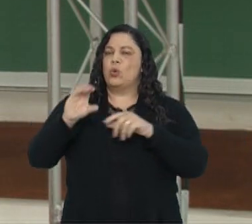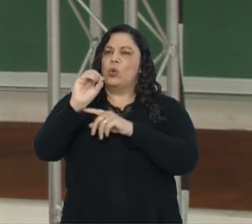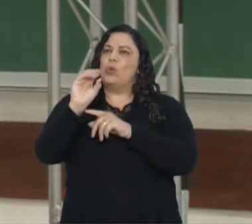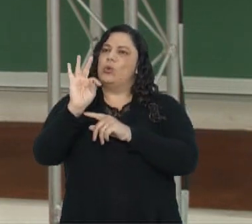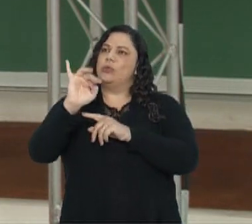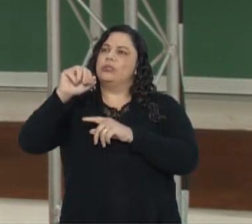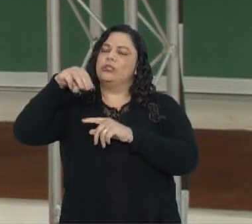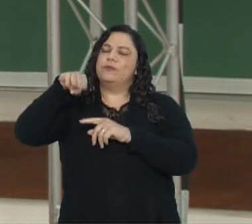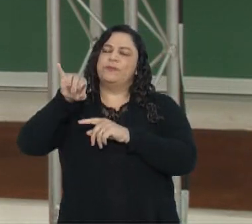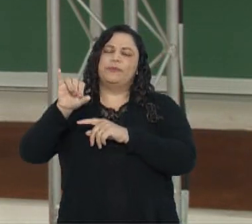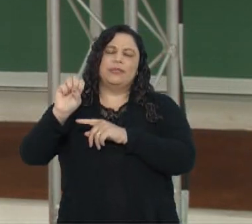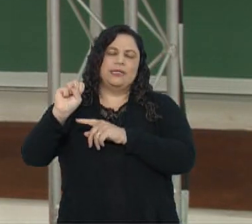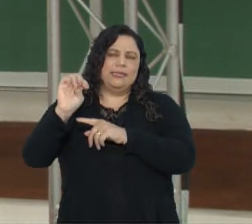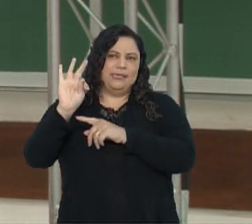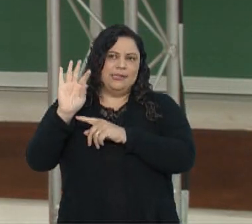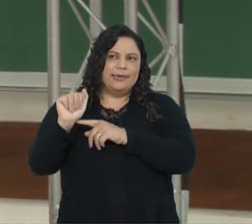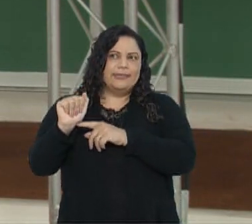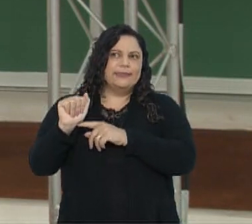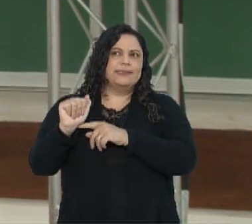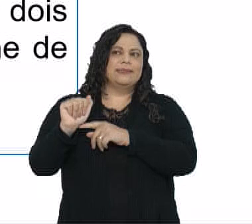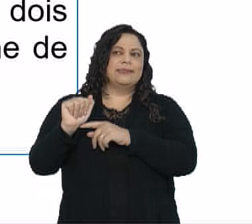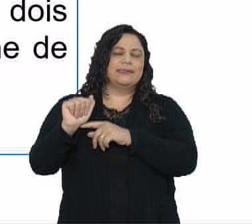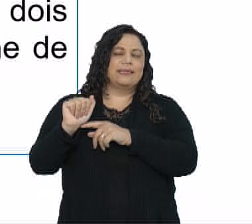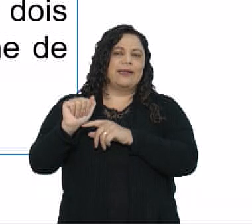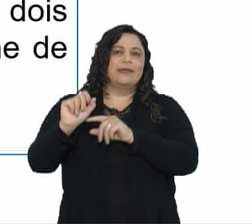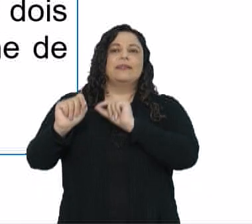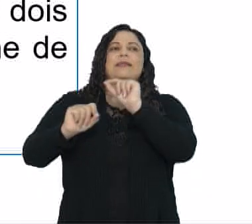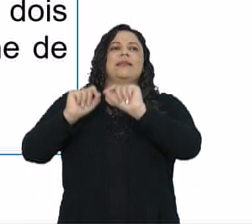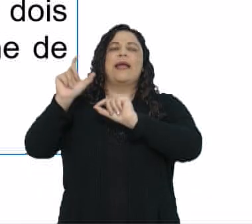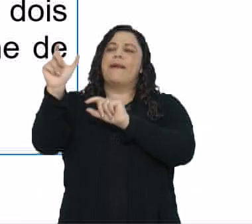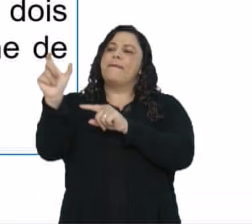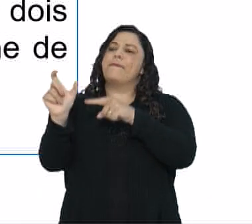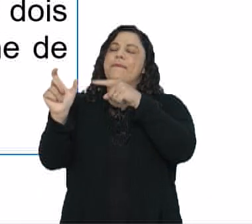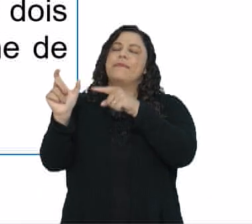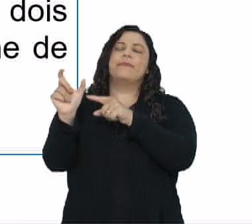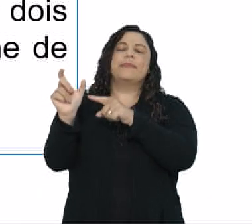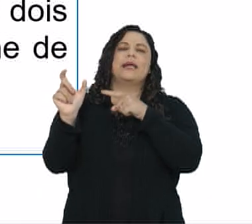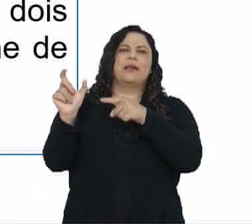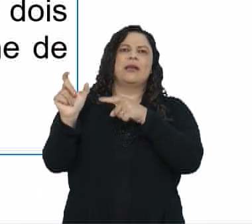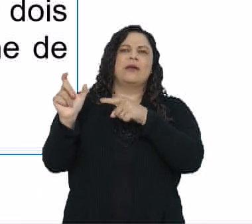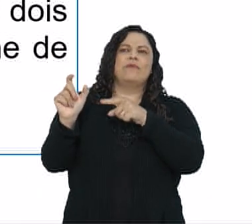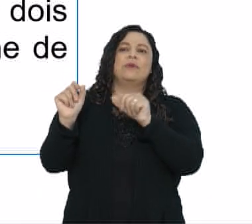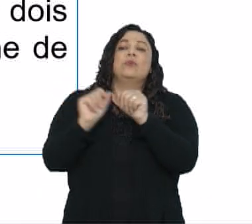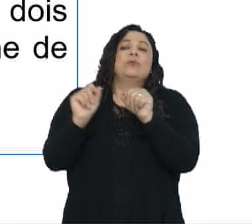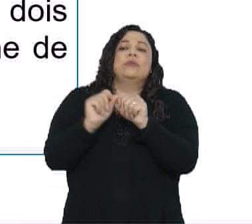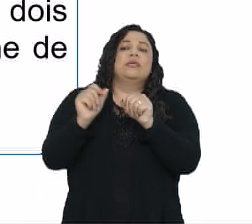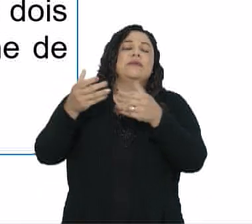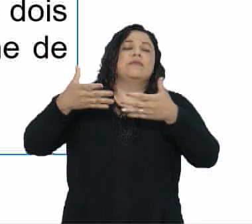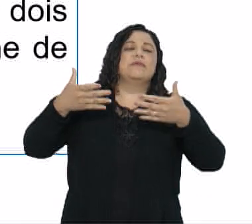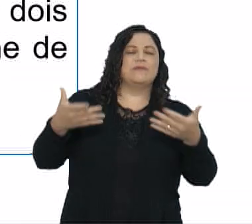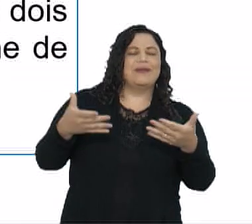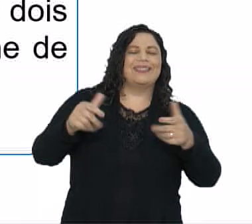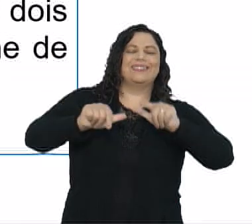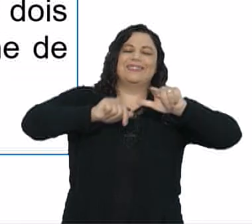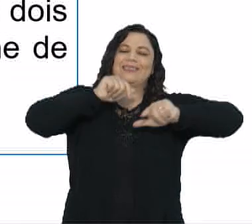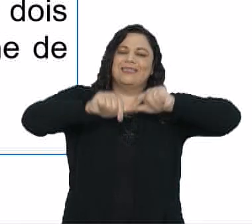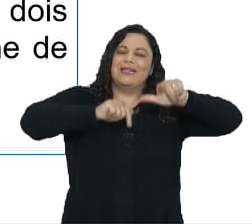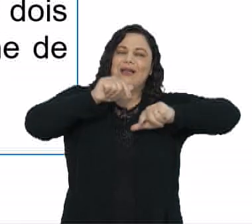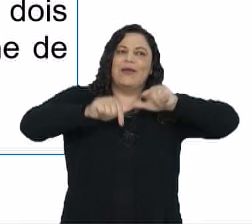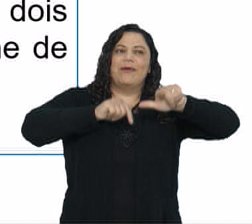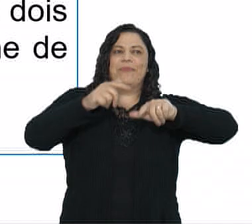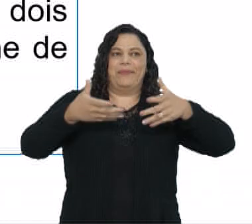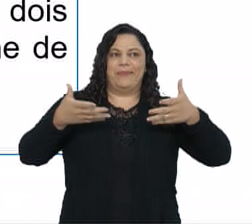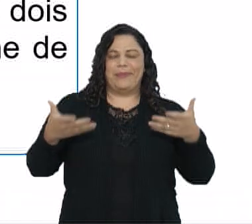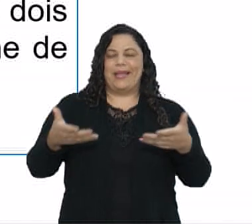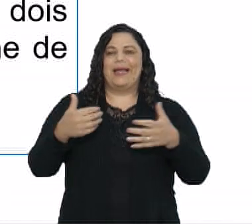e otimista são igualmente importantes, pois expressam uma ação a um atributo do sujeito, o predicativo do sujeito.